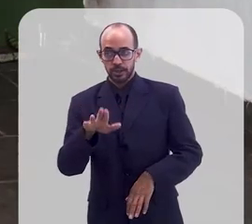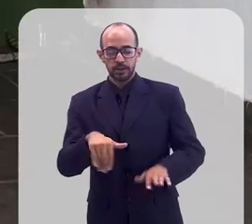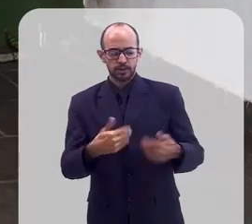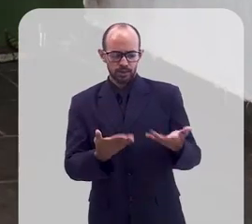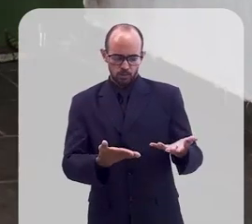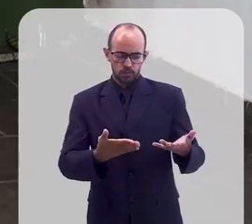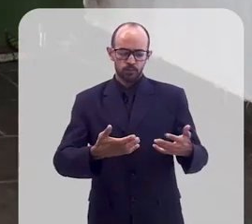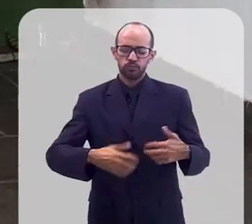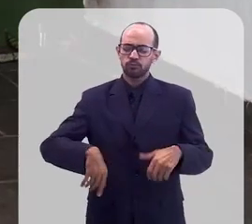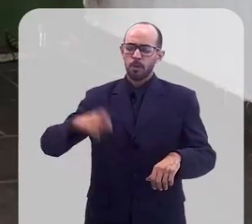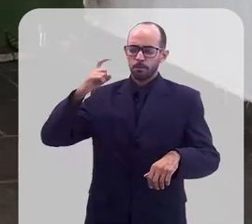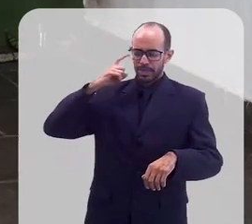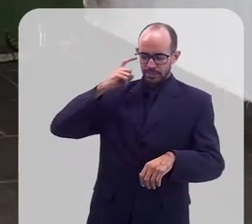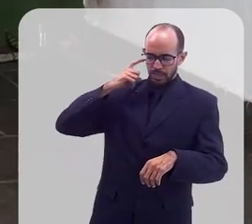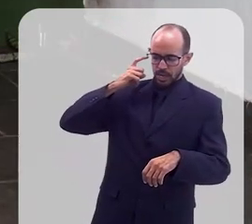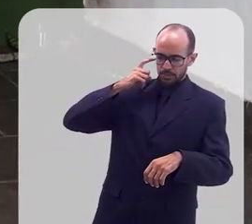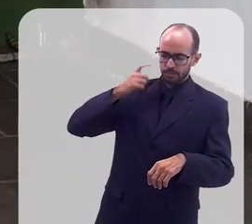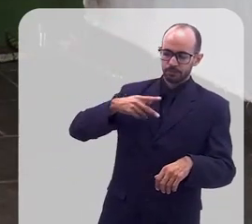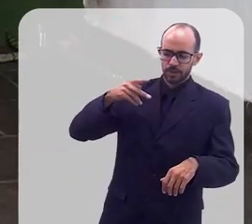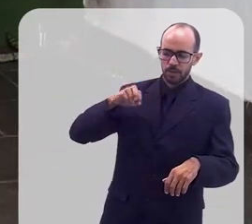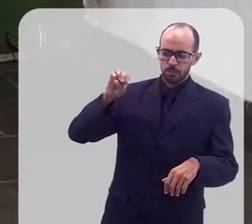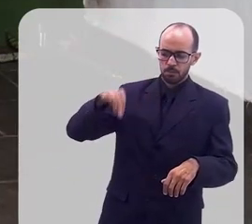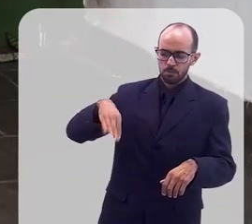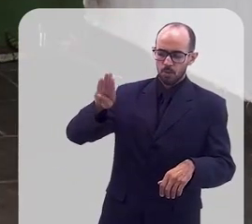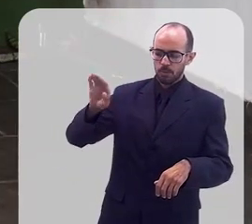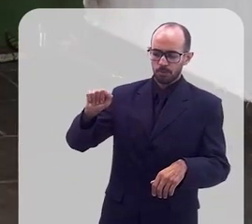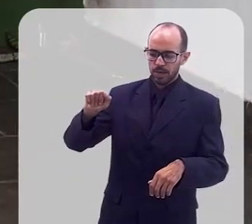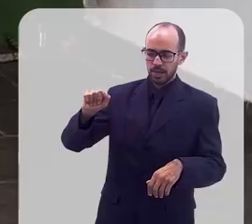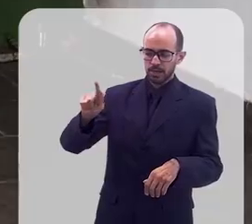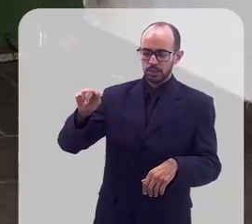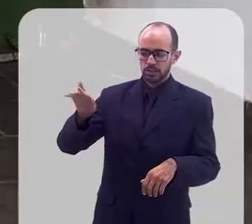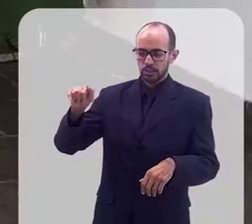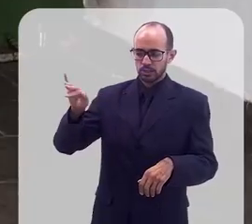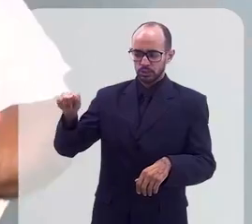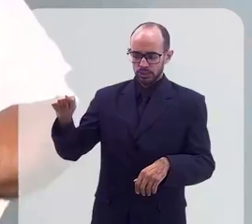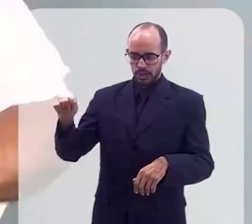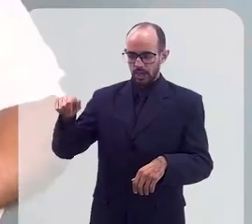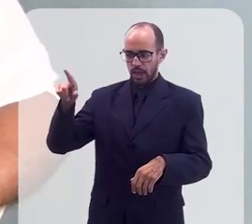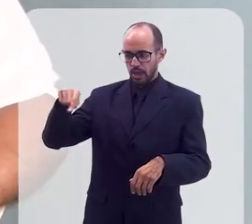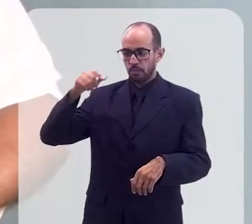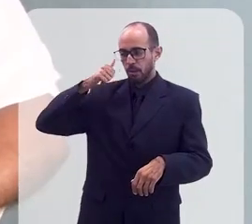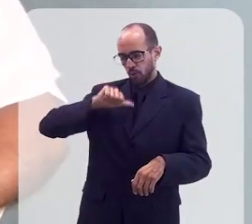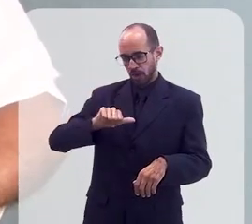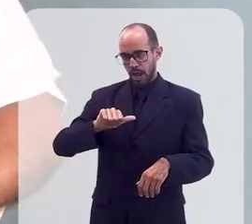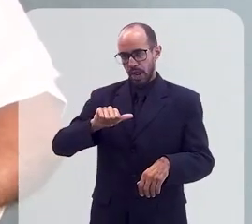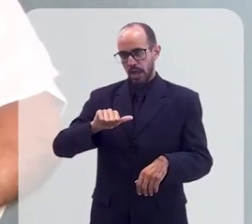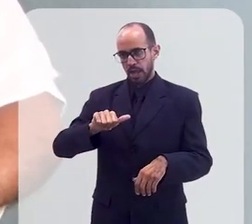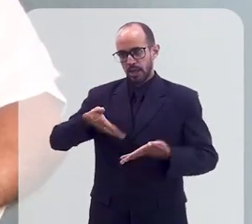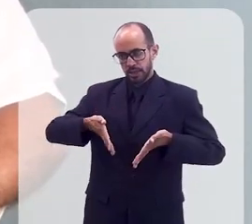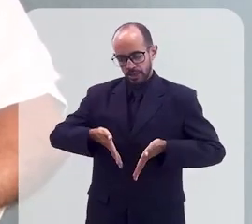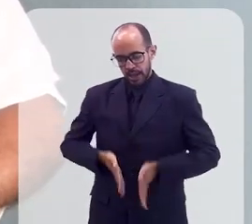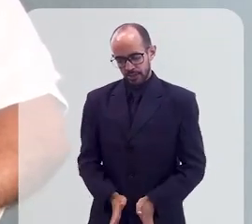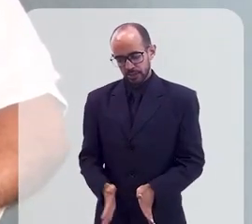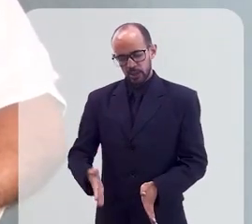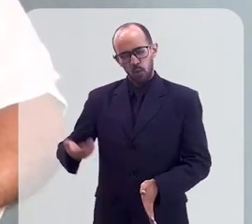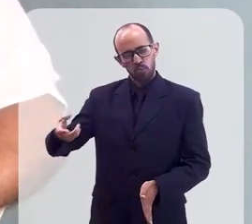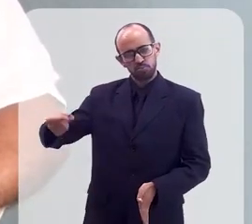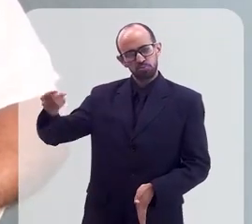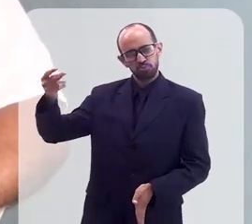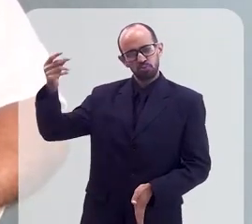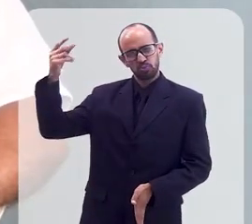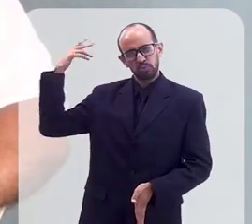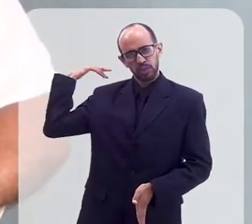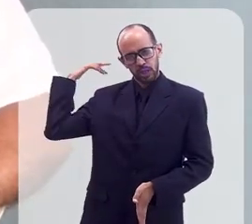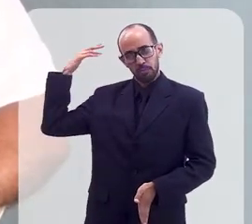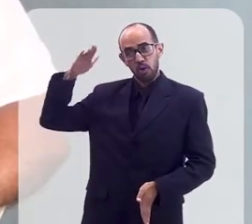vamos pensar pombagira, né? Uma entidade feminina, uma mulher, né? Nascida em outrora, ou seja, que